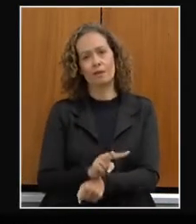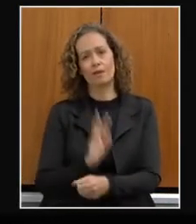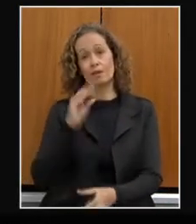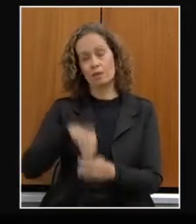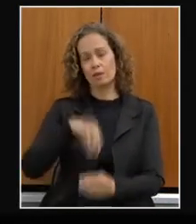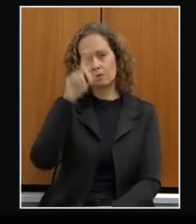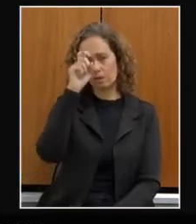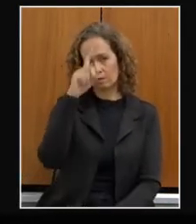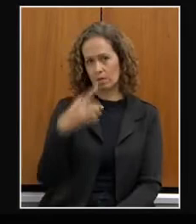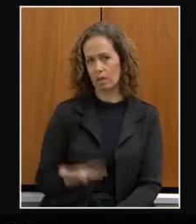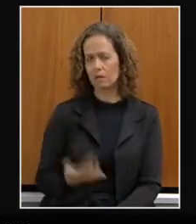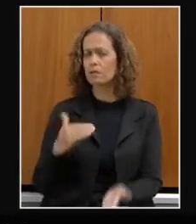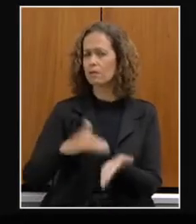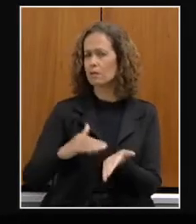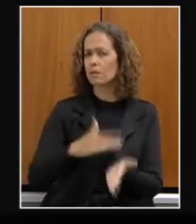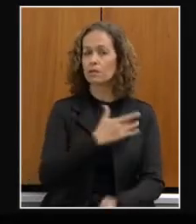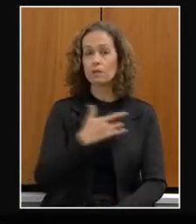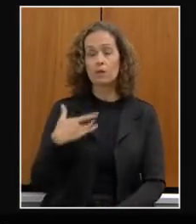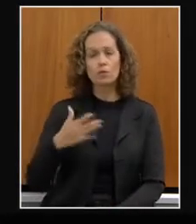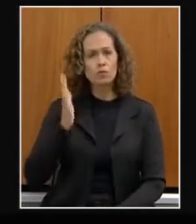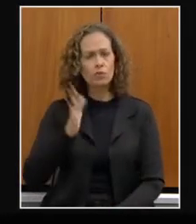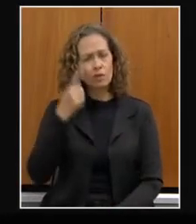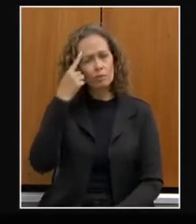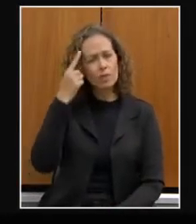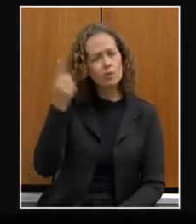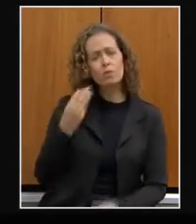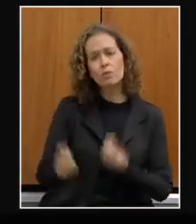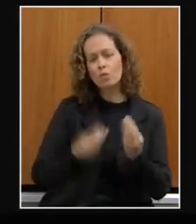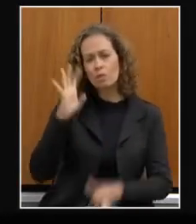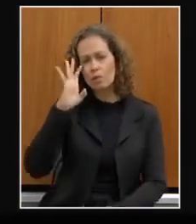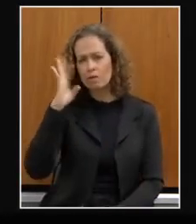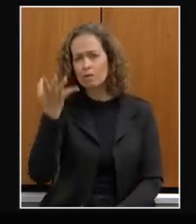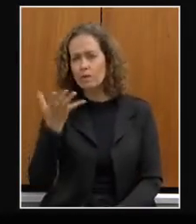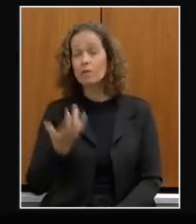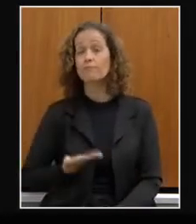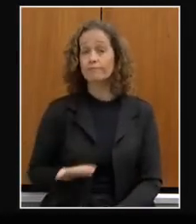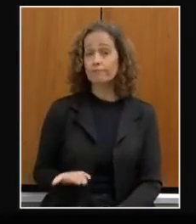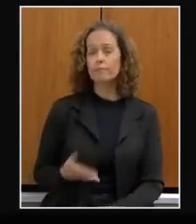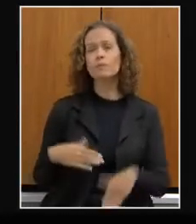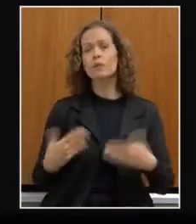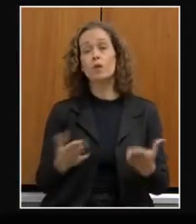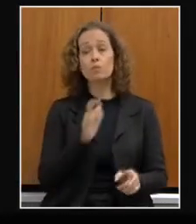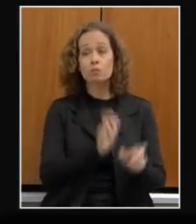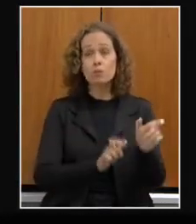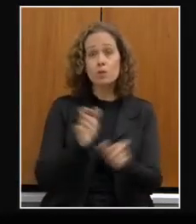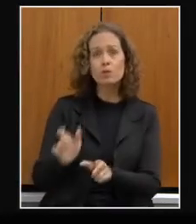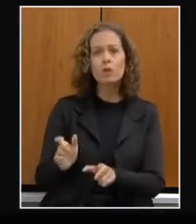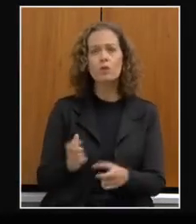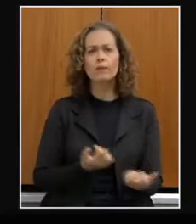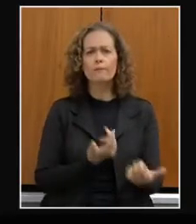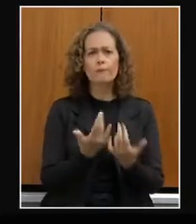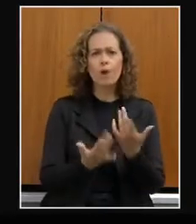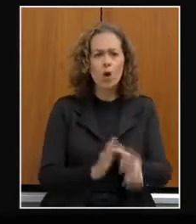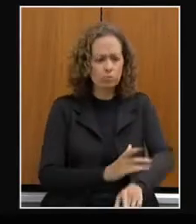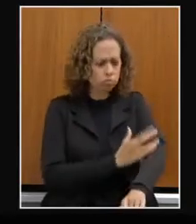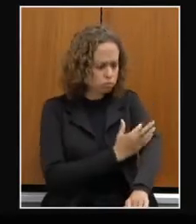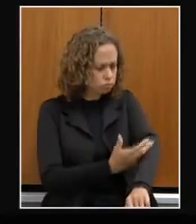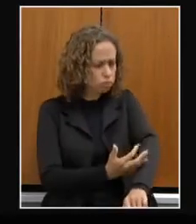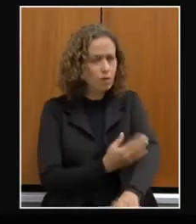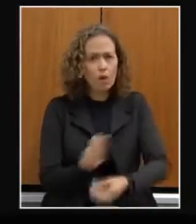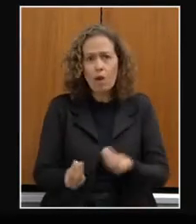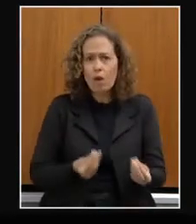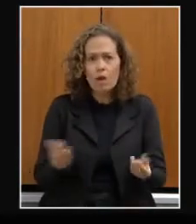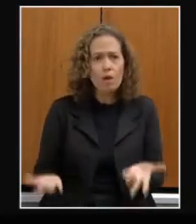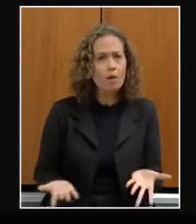situação para a gente descentralizar por exemplo leitos por exemplo de grandes queimados nós temos sofrendo isso muito aqui no interior